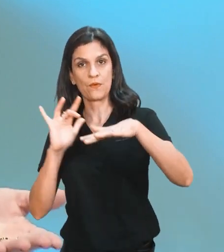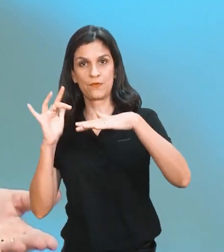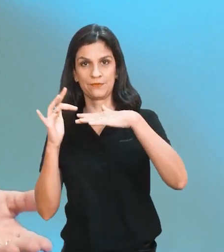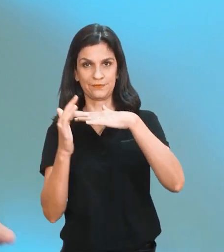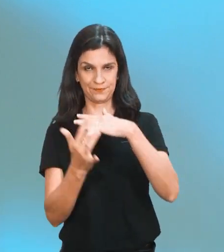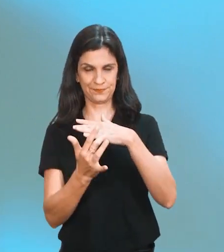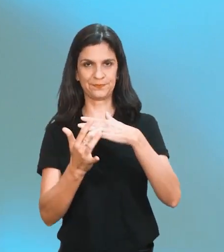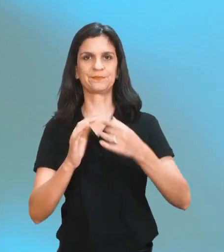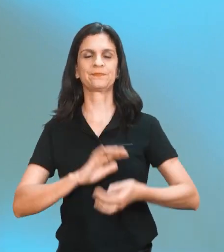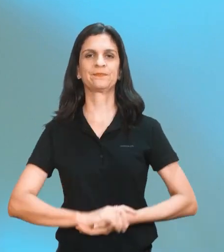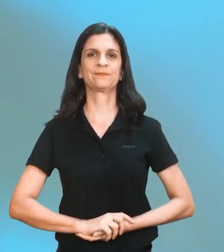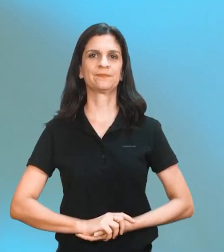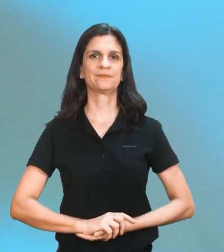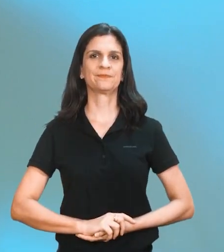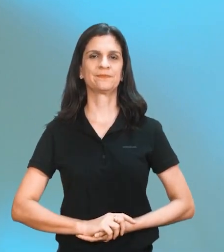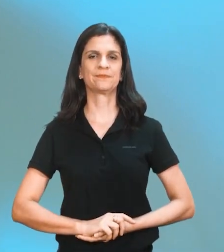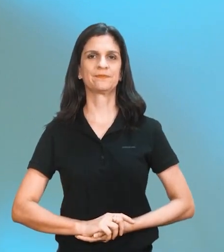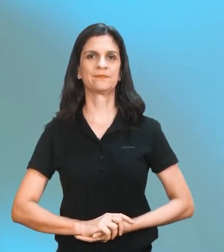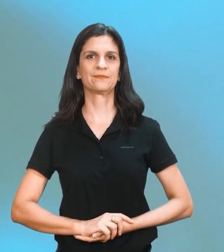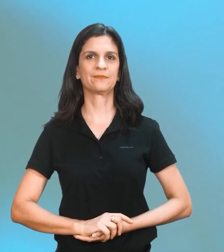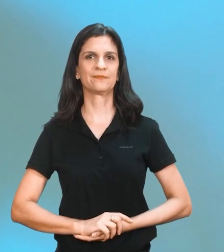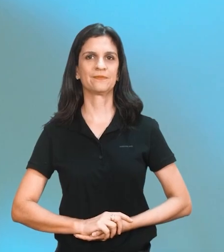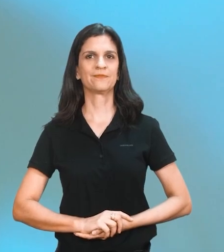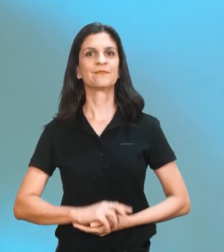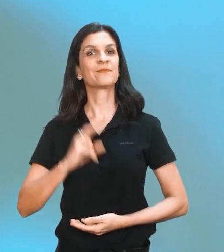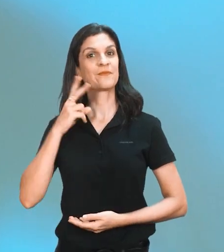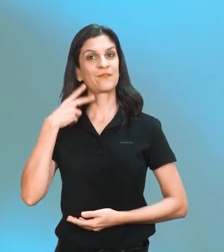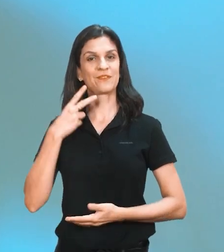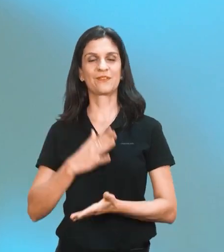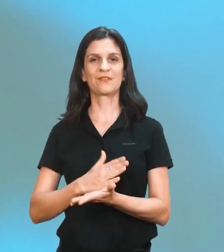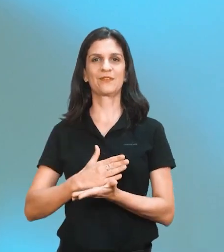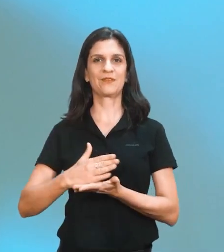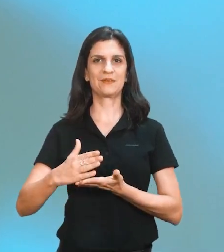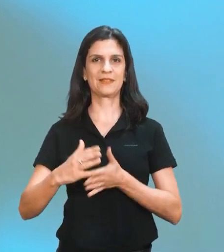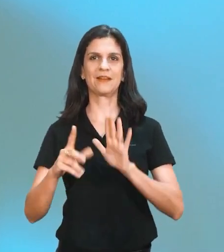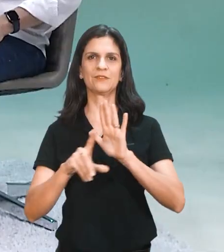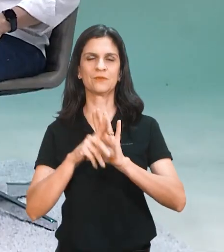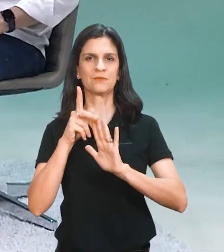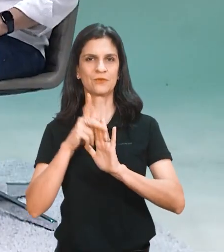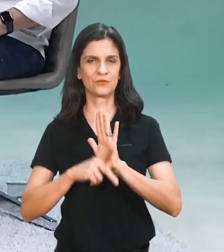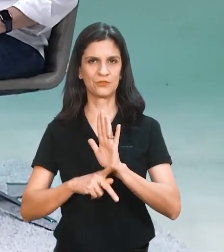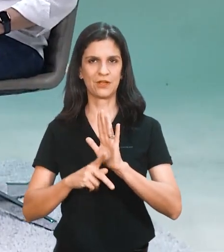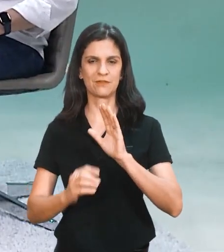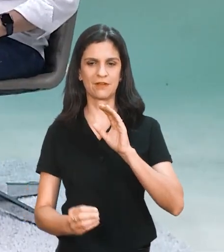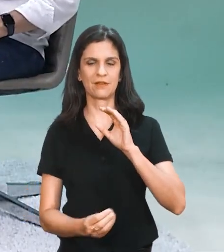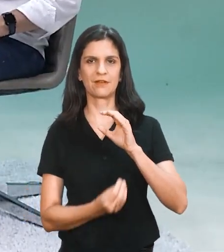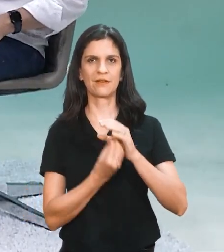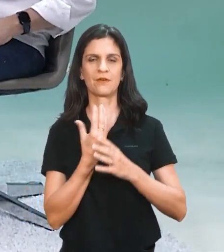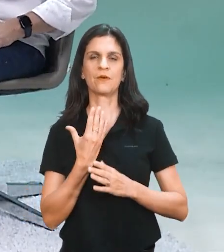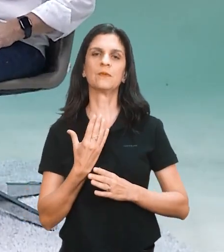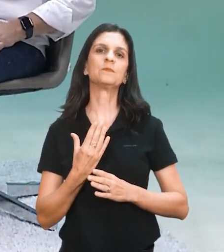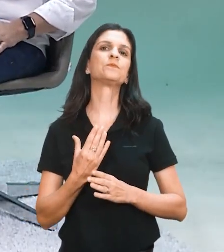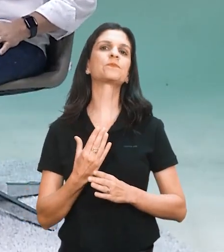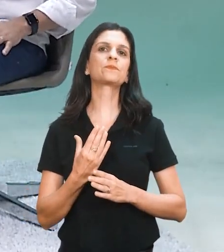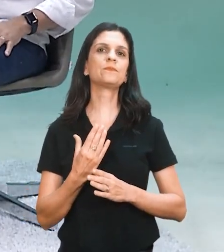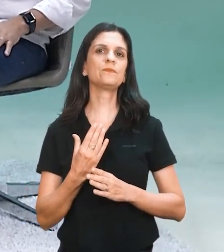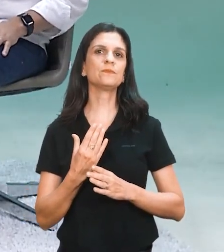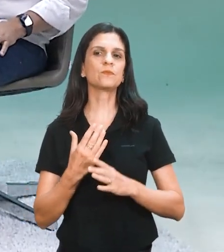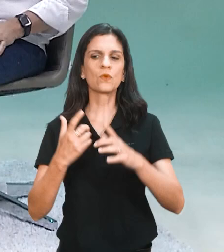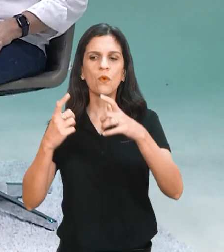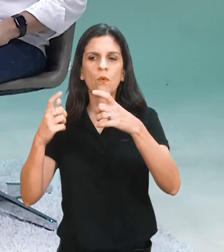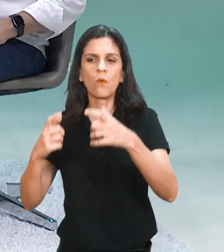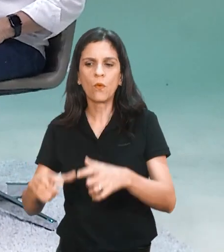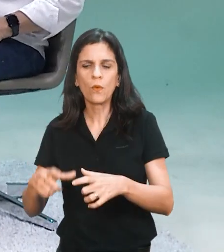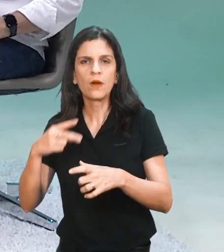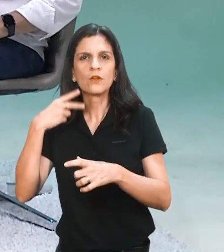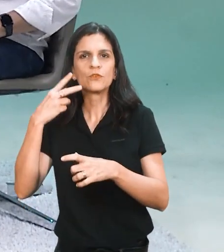do Legislativo, siga as redes sociais ou acesse o site. Vereador, vamos começar falando sobre um projeto